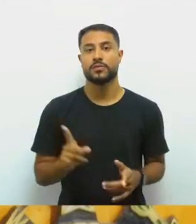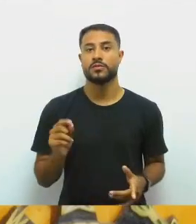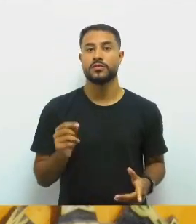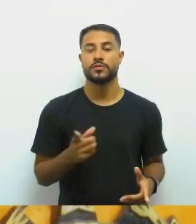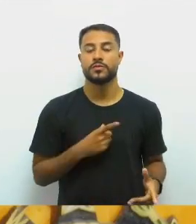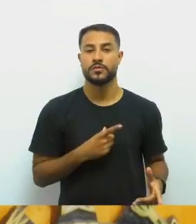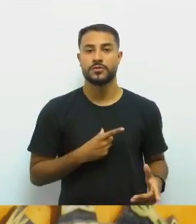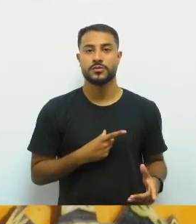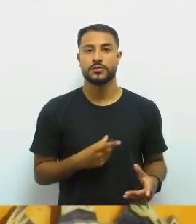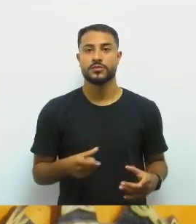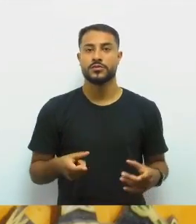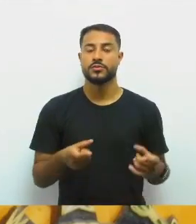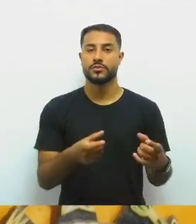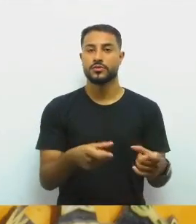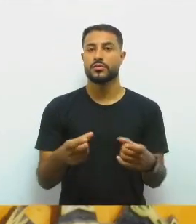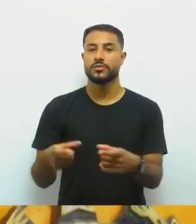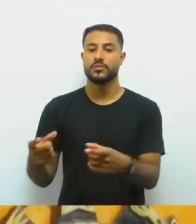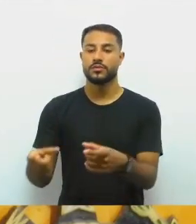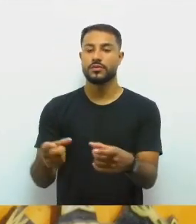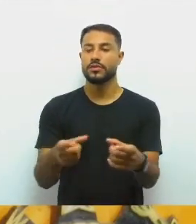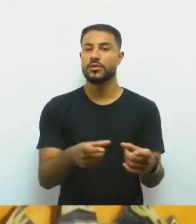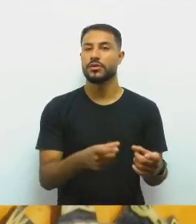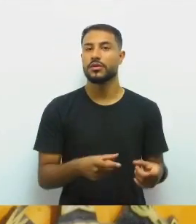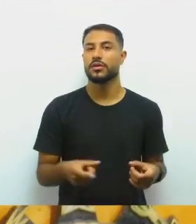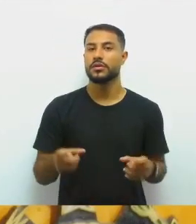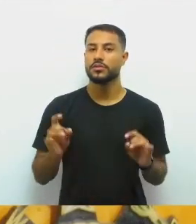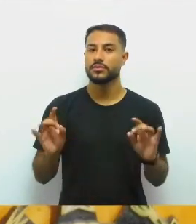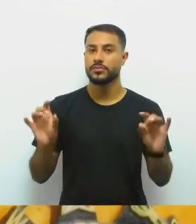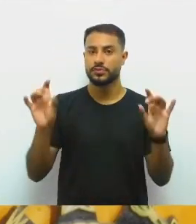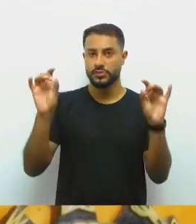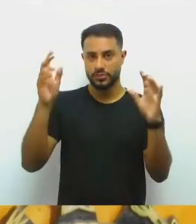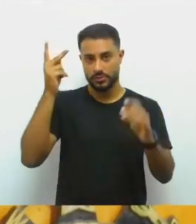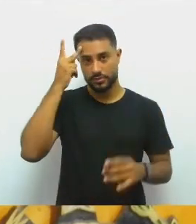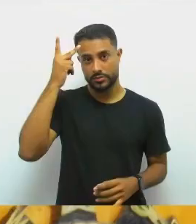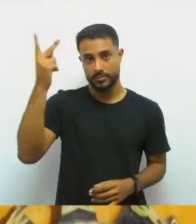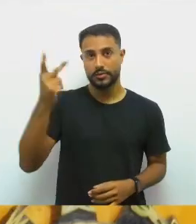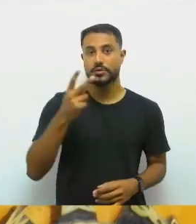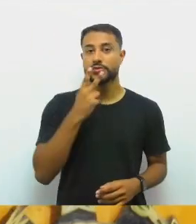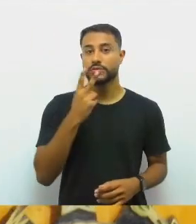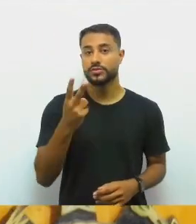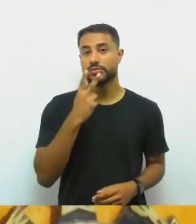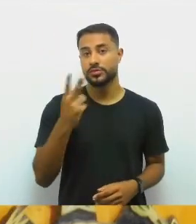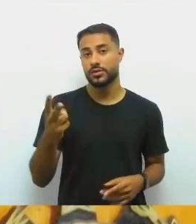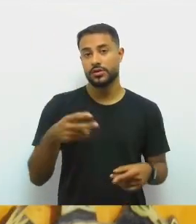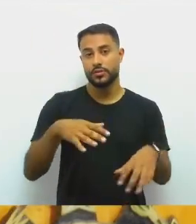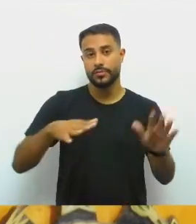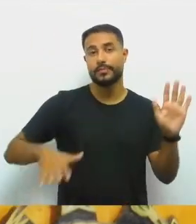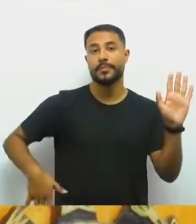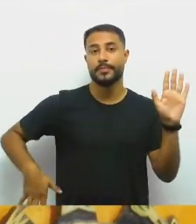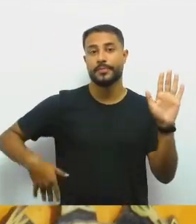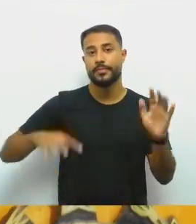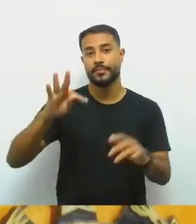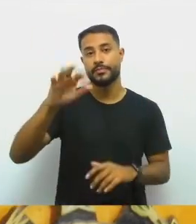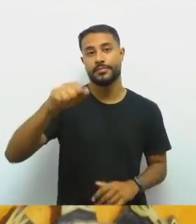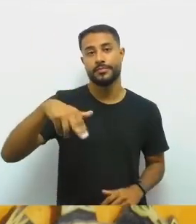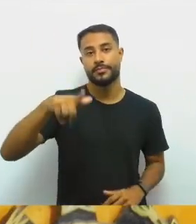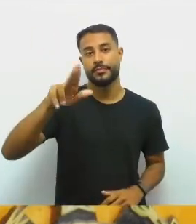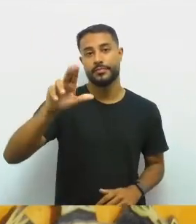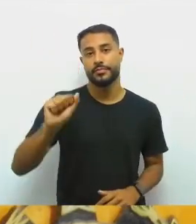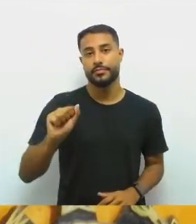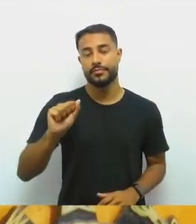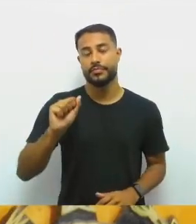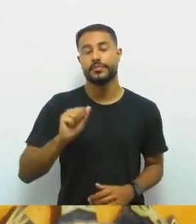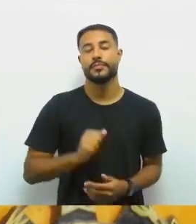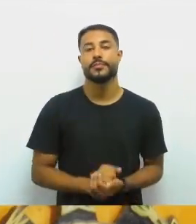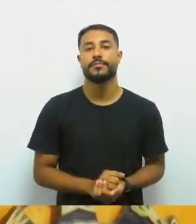instalação de pontos de coleta específicos para bituca de cigarros na Praia do Tanguá, localizada na Estrada Vereador Benedita